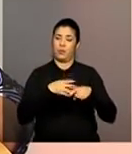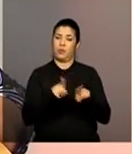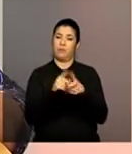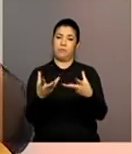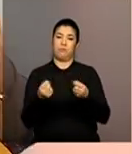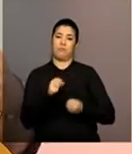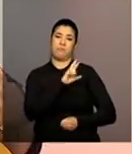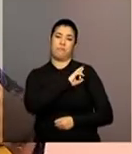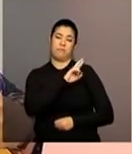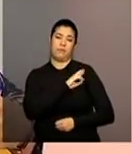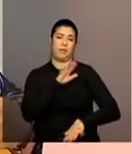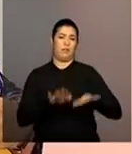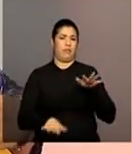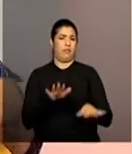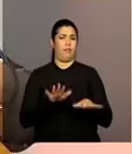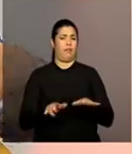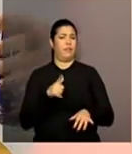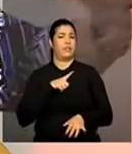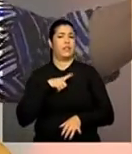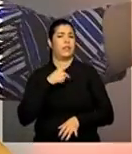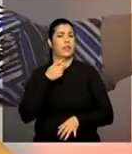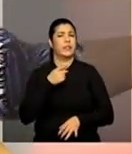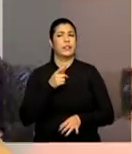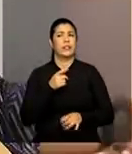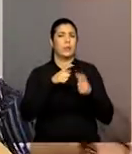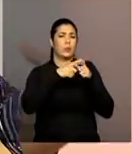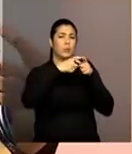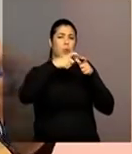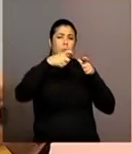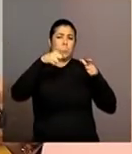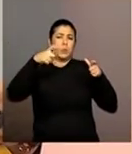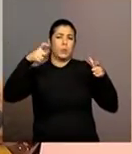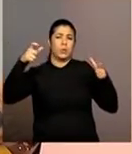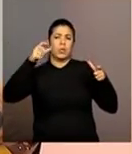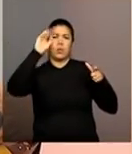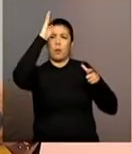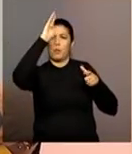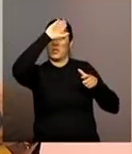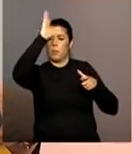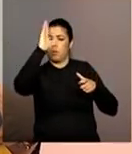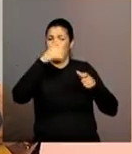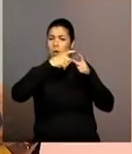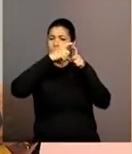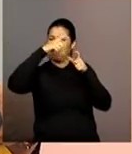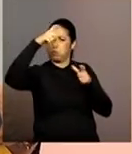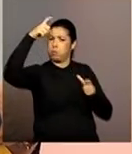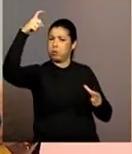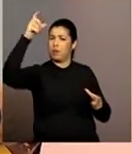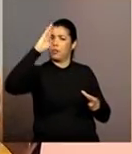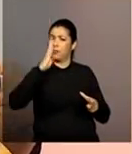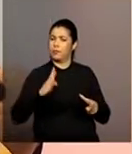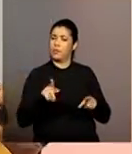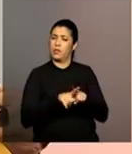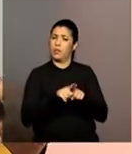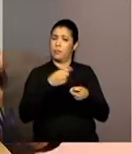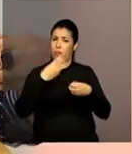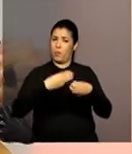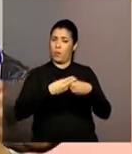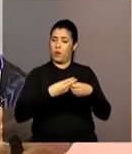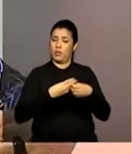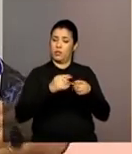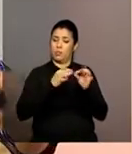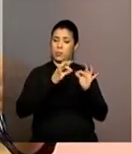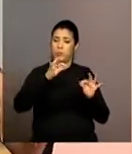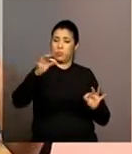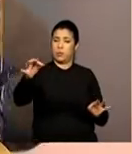responsabilidade muitas vezes pela amplidão territorial da da daquele município requer